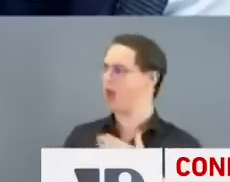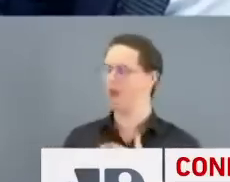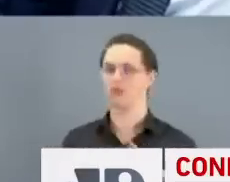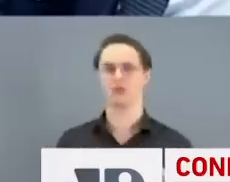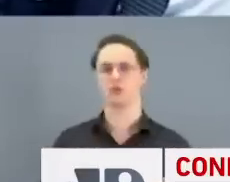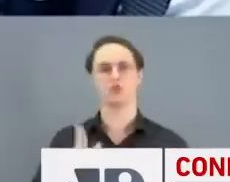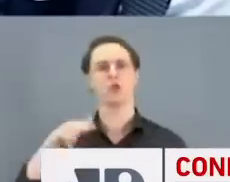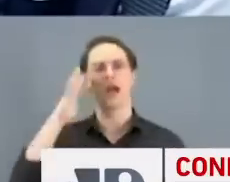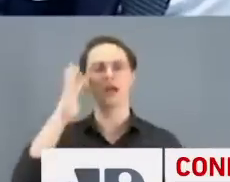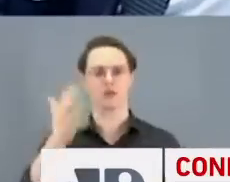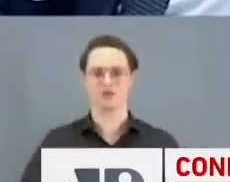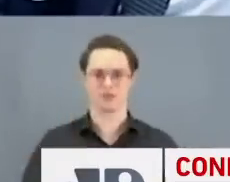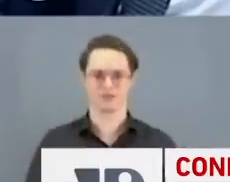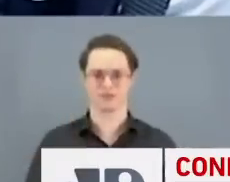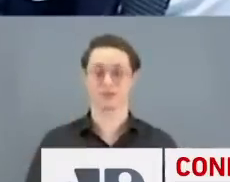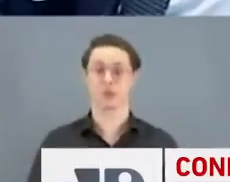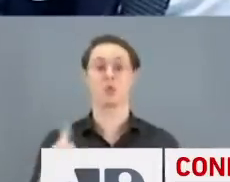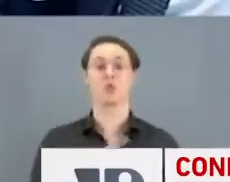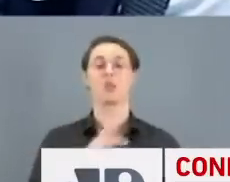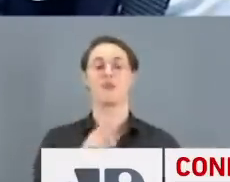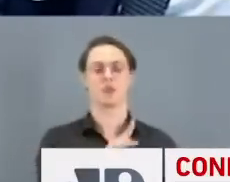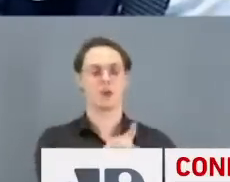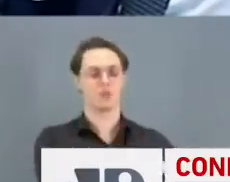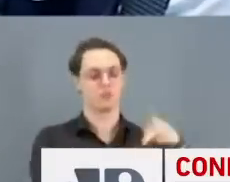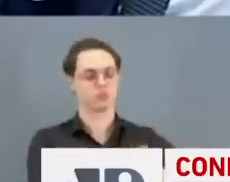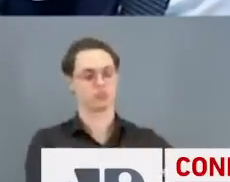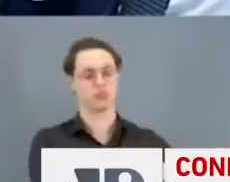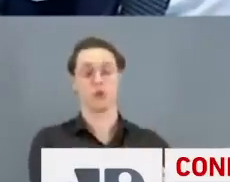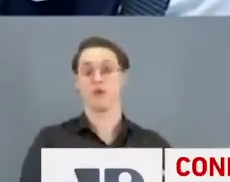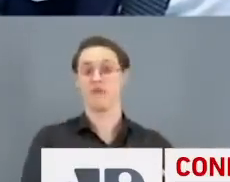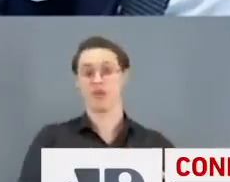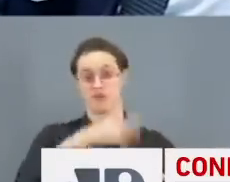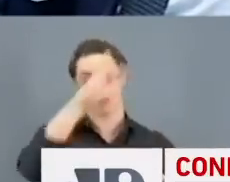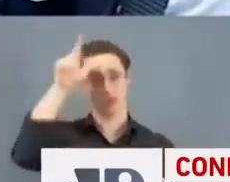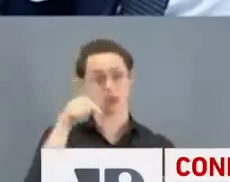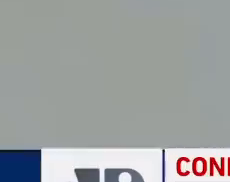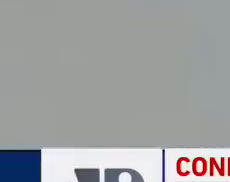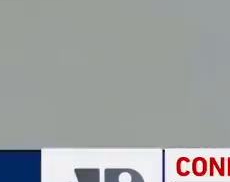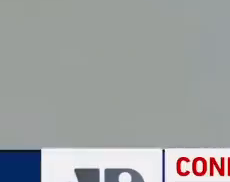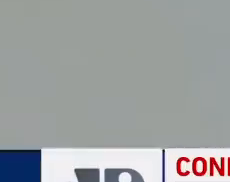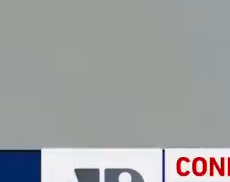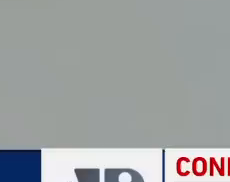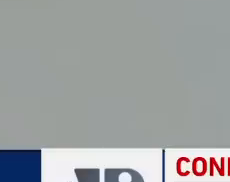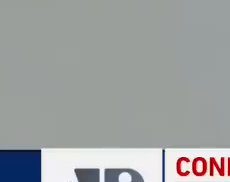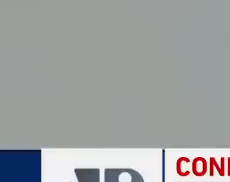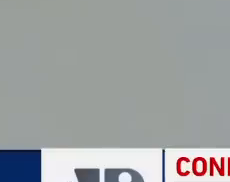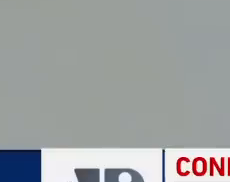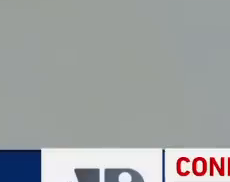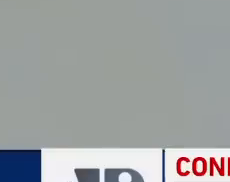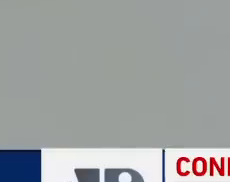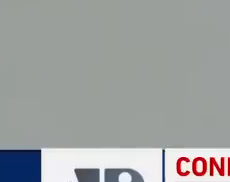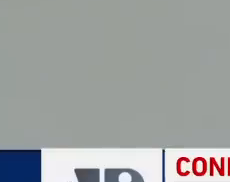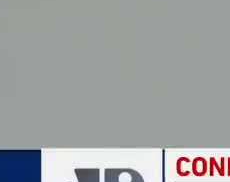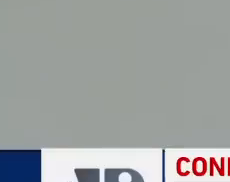Nós defendemos a população que mora na Amazônia. Ela tem que comer e beber. O segundo desafio de